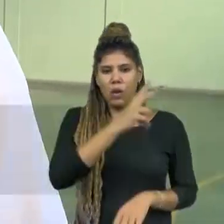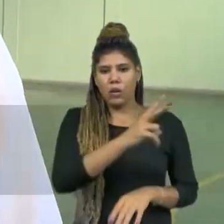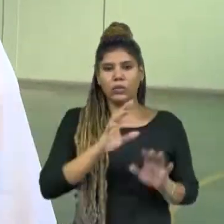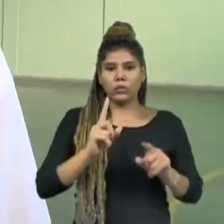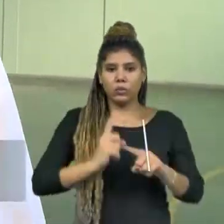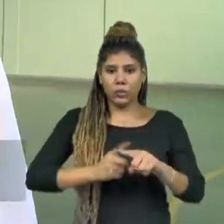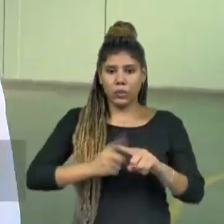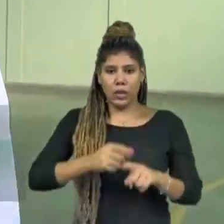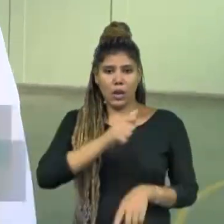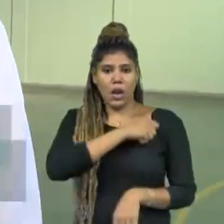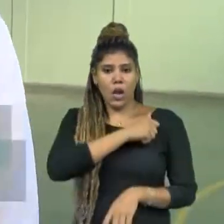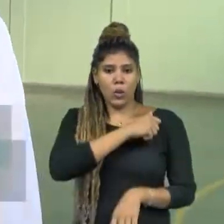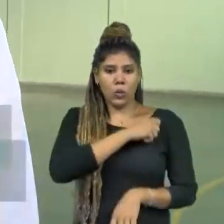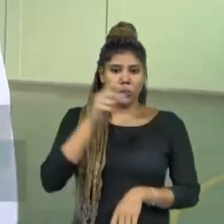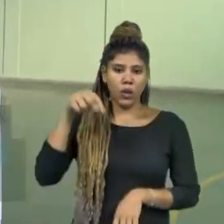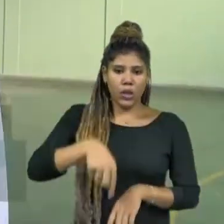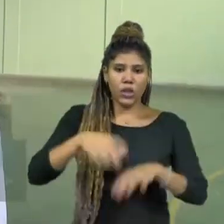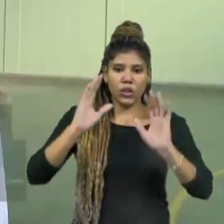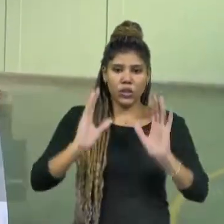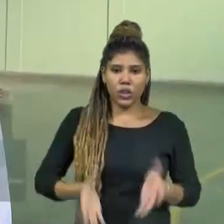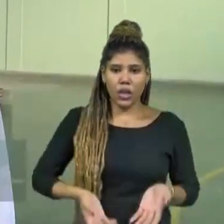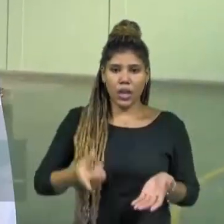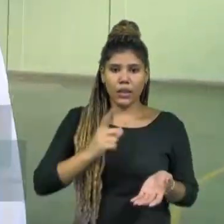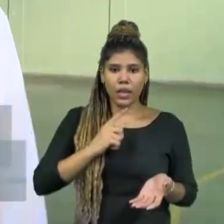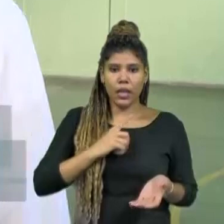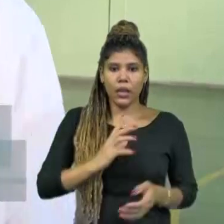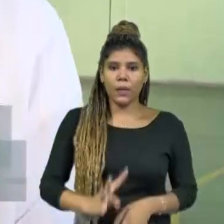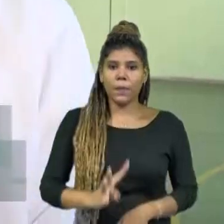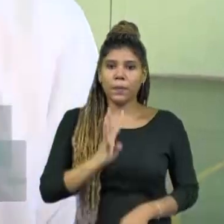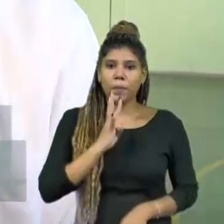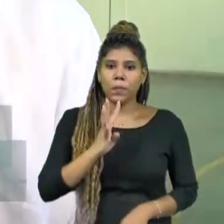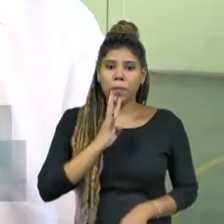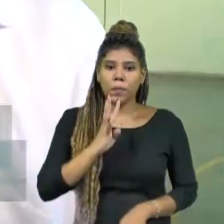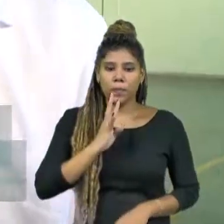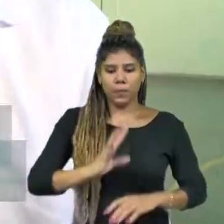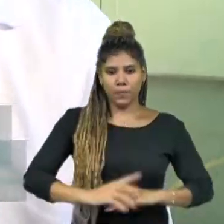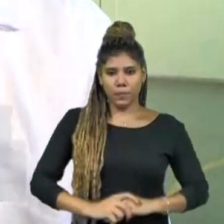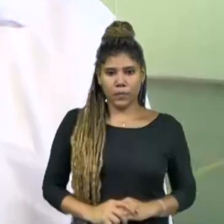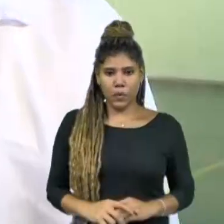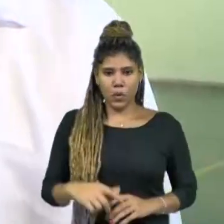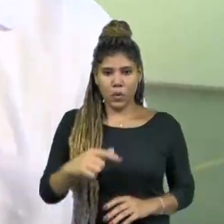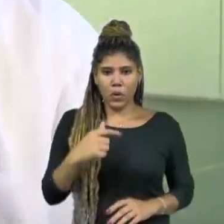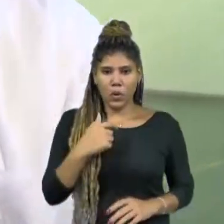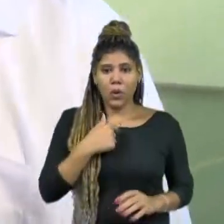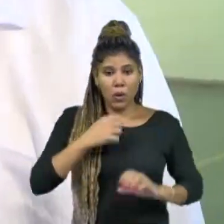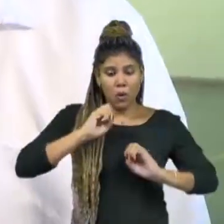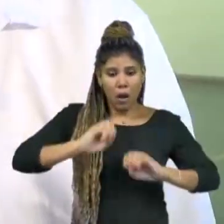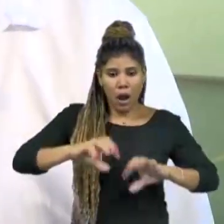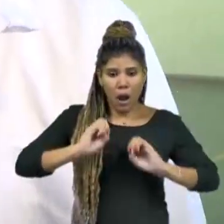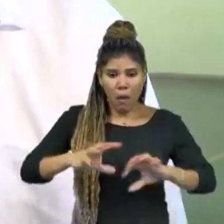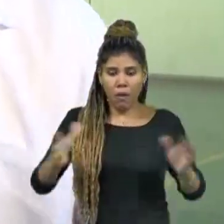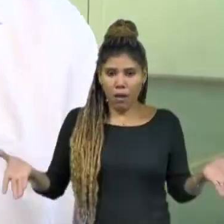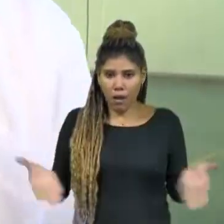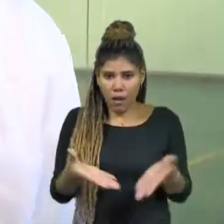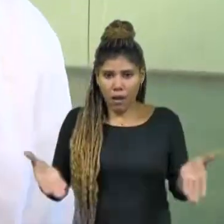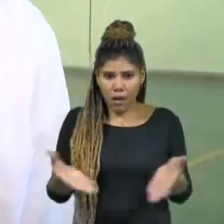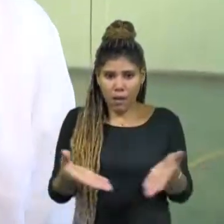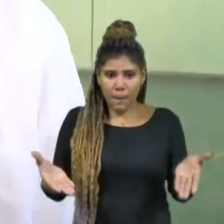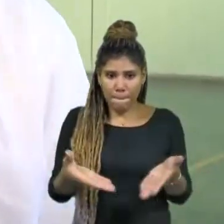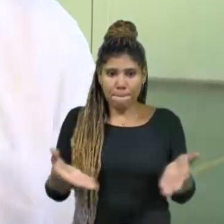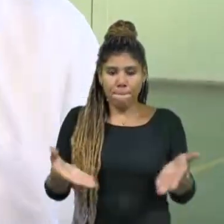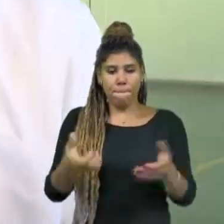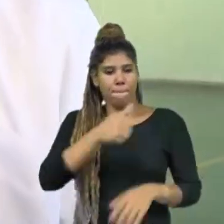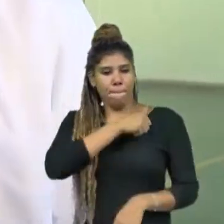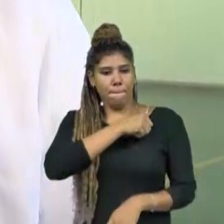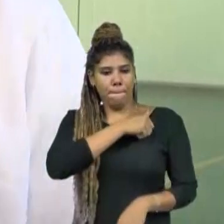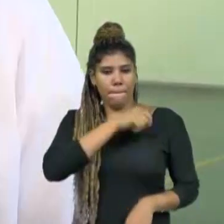alunos, né, eles já têm essa noção de conhecimento. O que eu tenho que fazer quando eu dou essa aula aqui na quadra, né, esses alunos aqui na